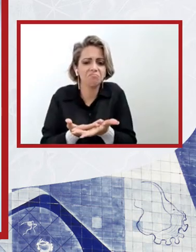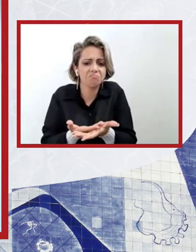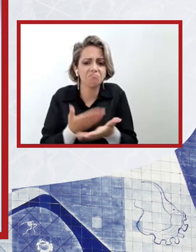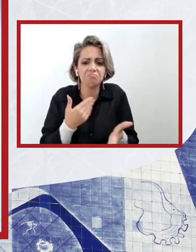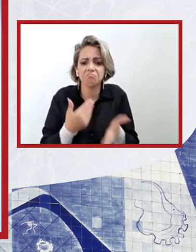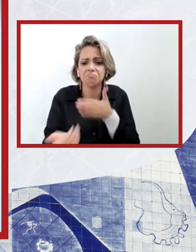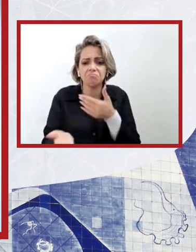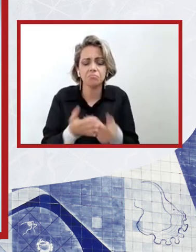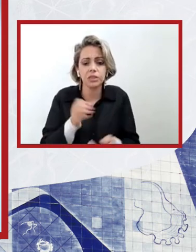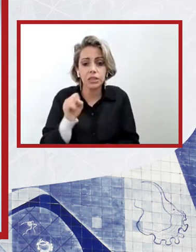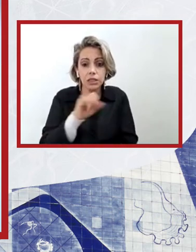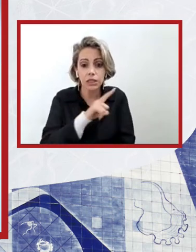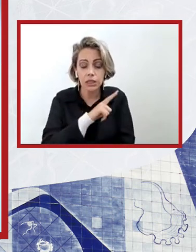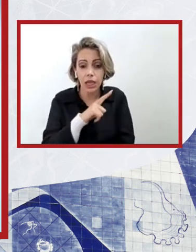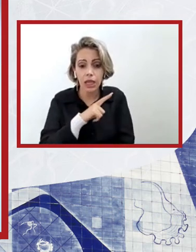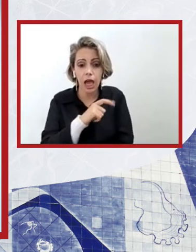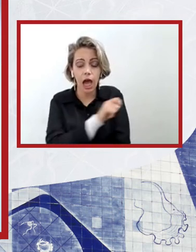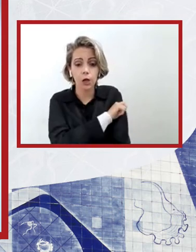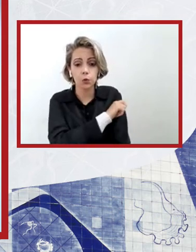em sala de aula.